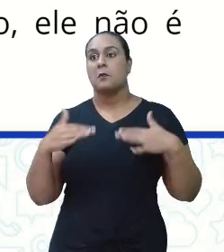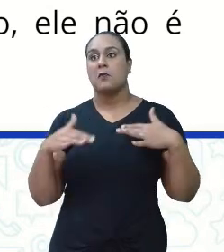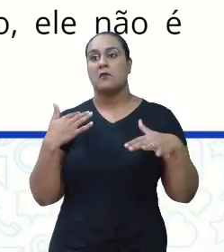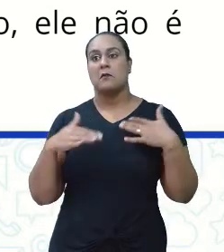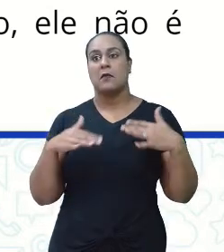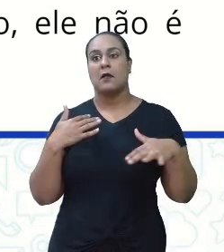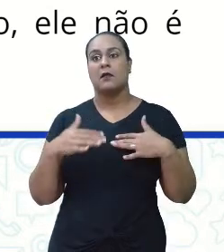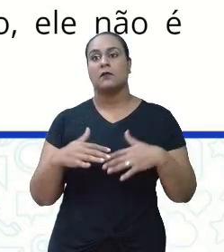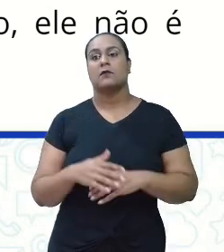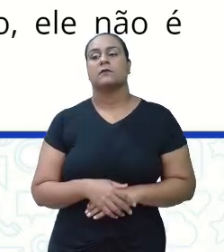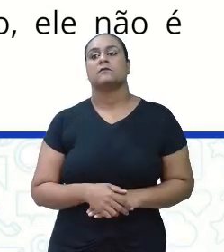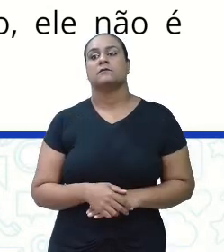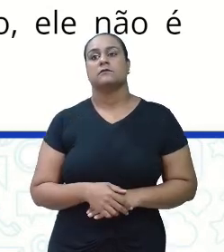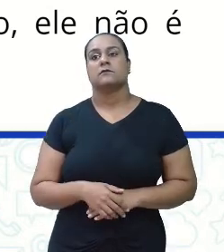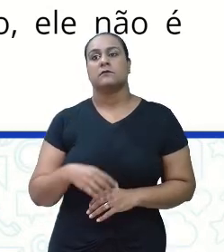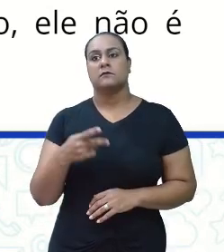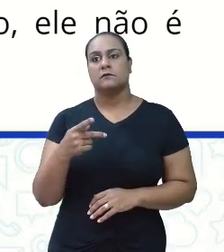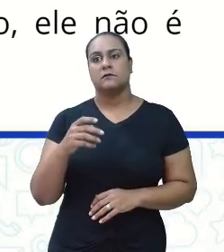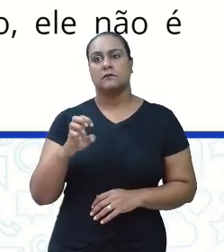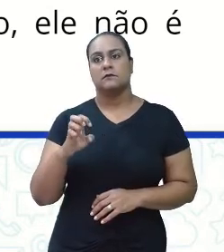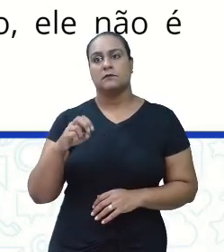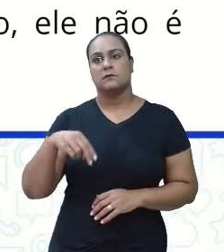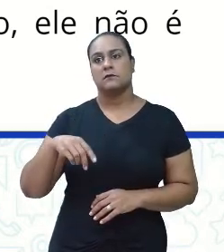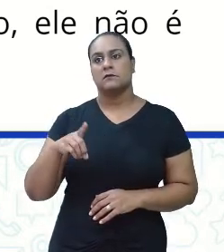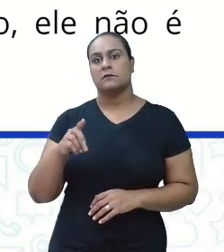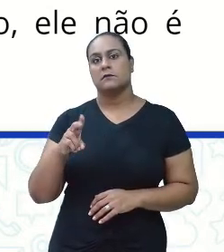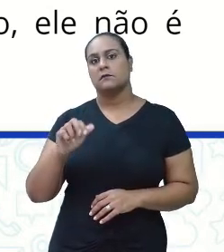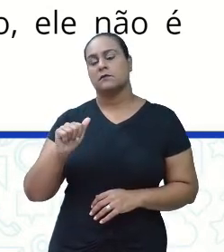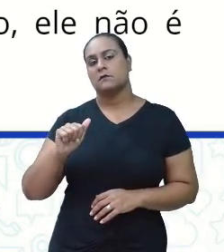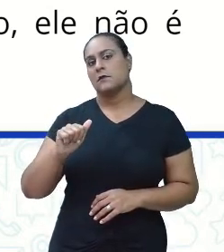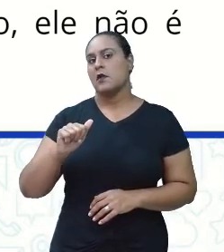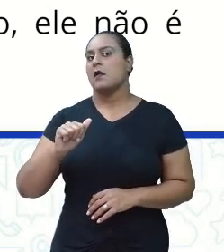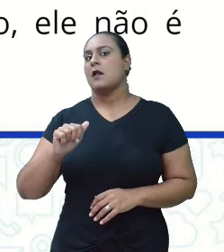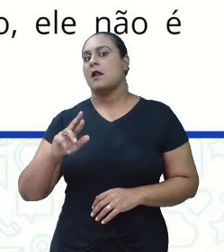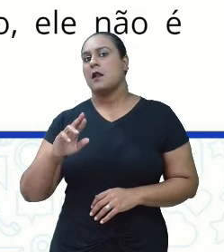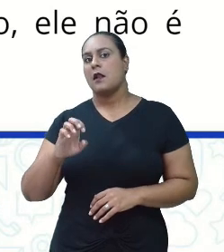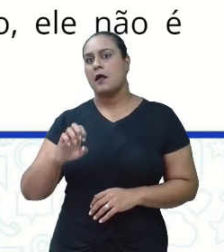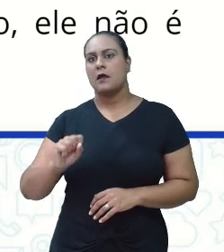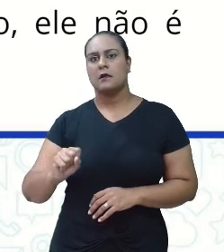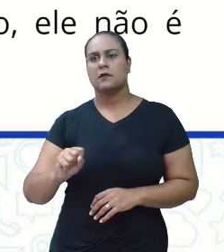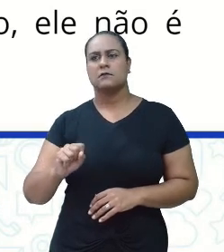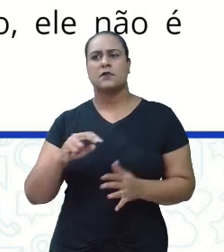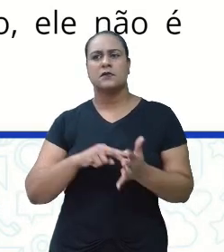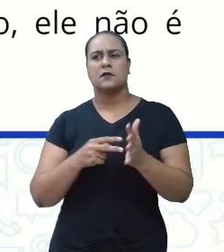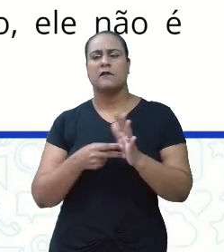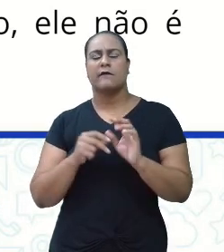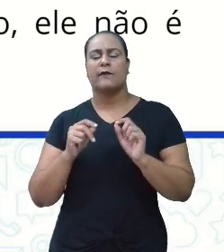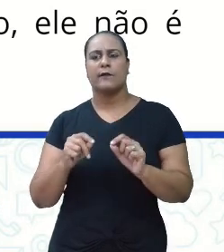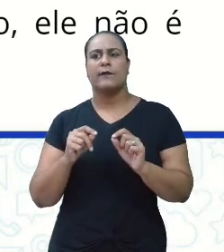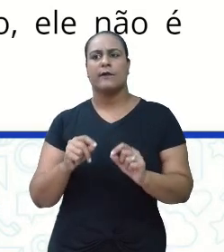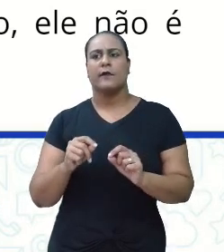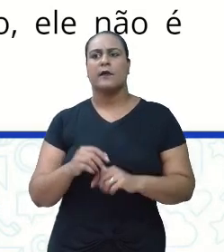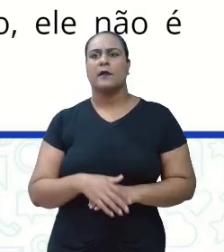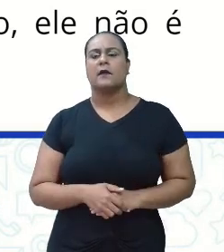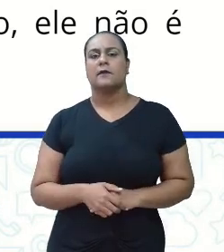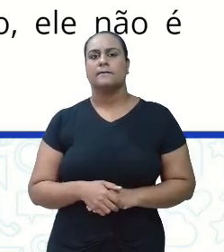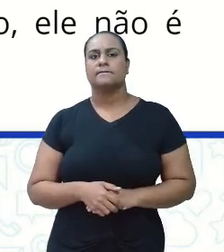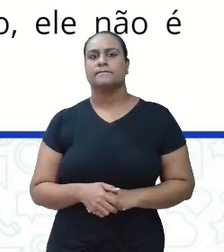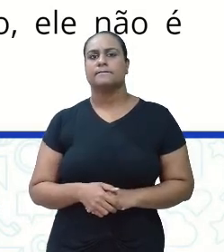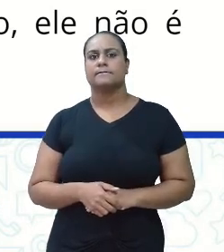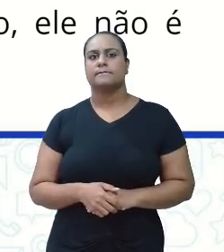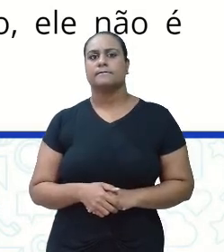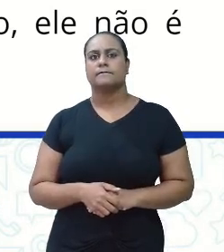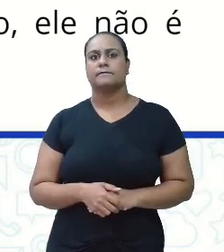movimentos pendulares não ocorrem nos centros urbanos. Movimentos pendulares, gente, é justamente aquela questão de você